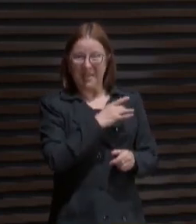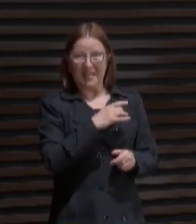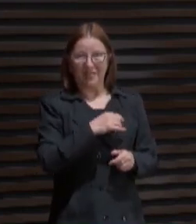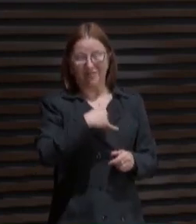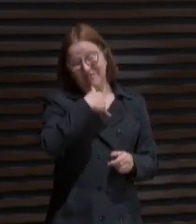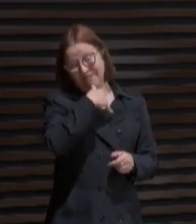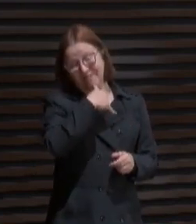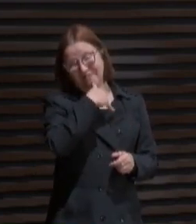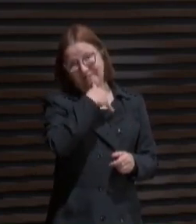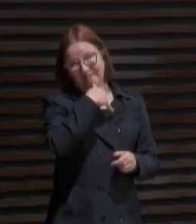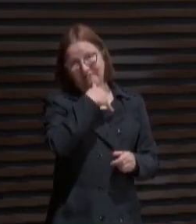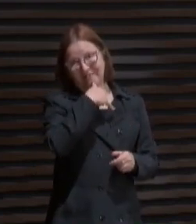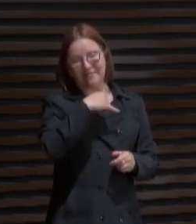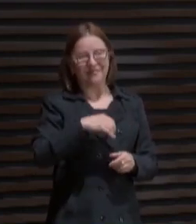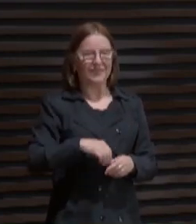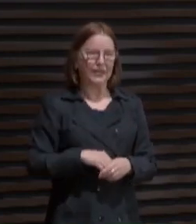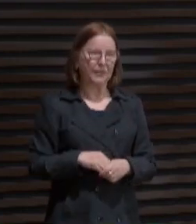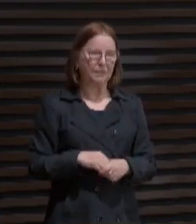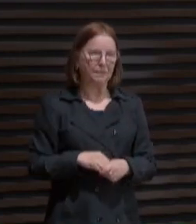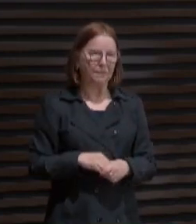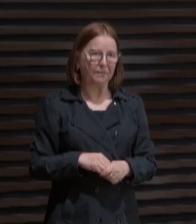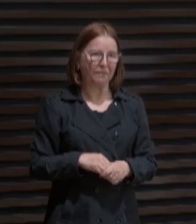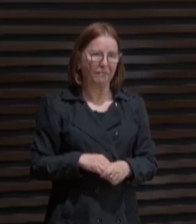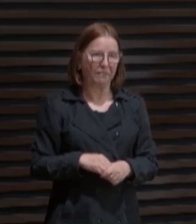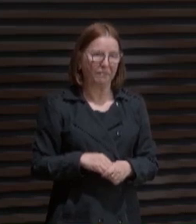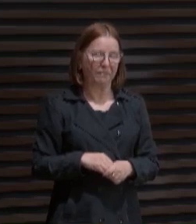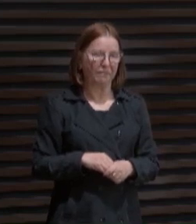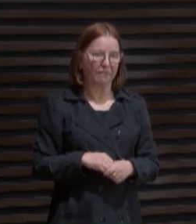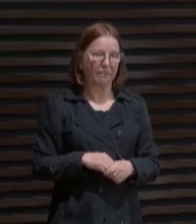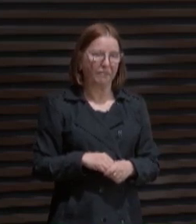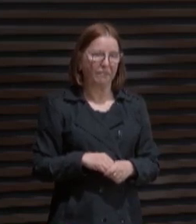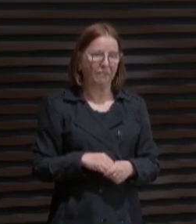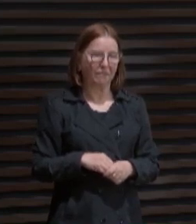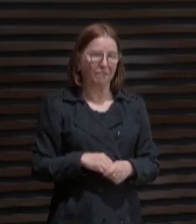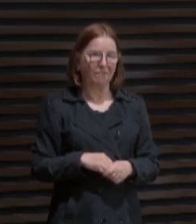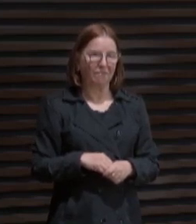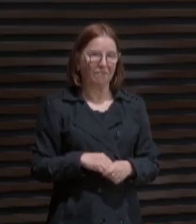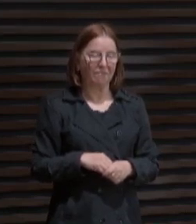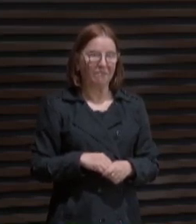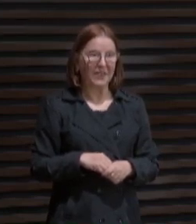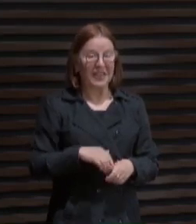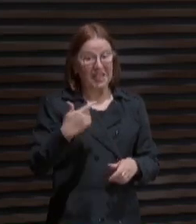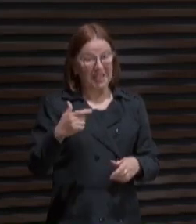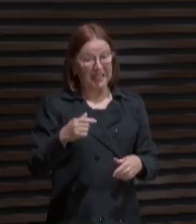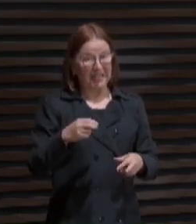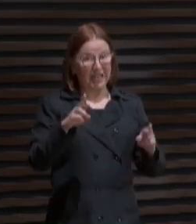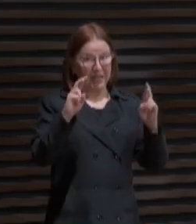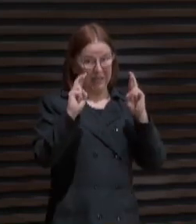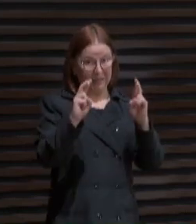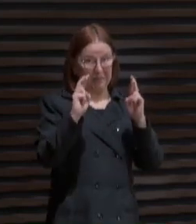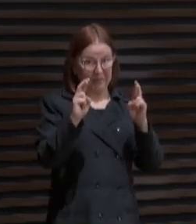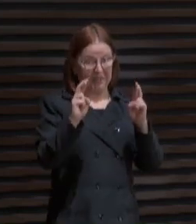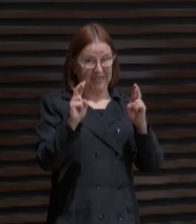a desesperança. Assim, findada a esperança de um triunfo terreno no Messias,